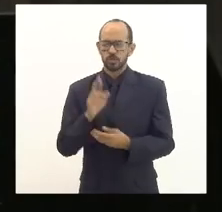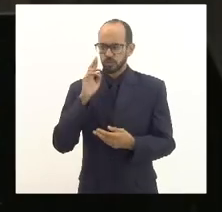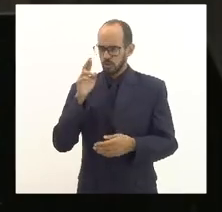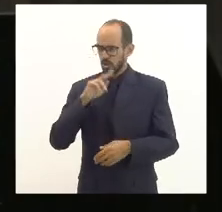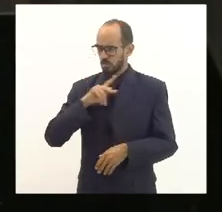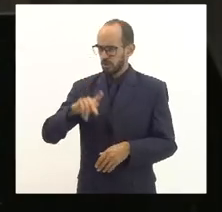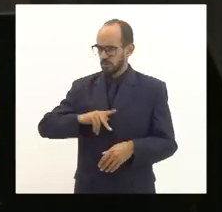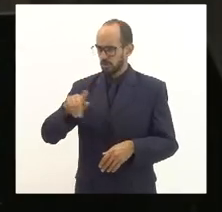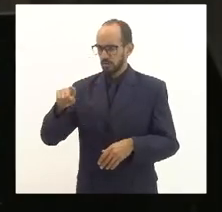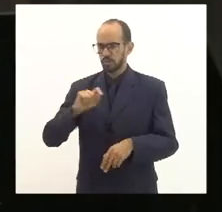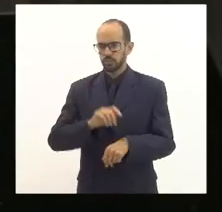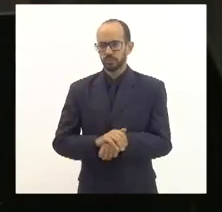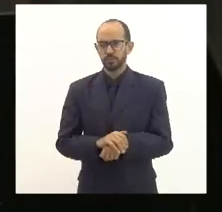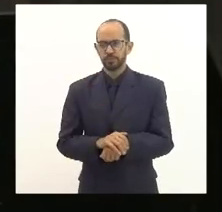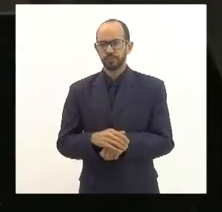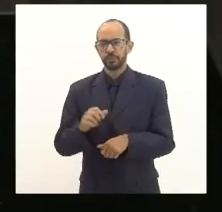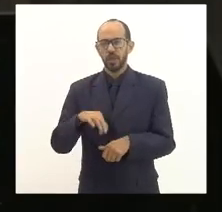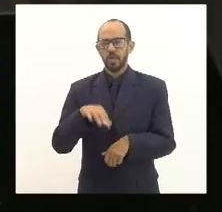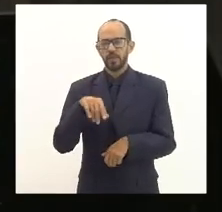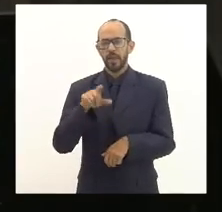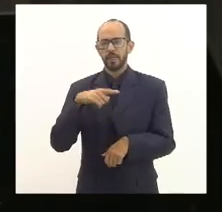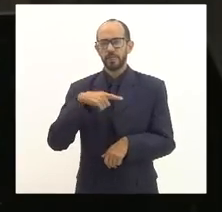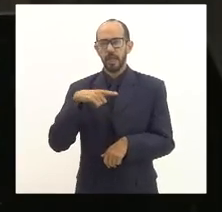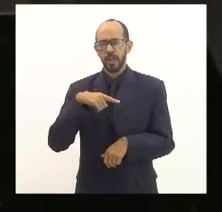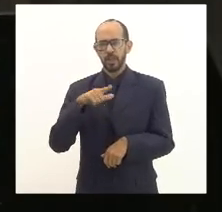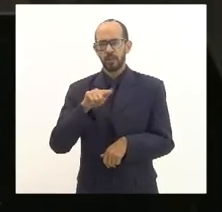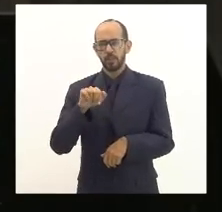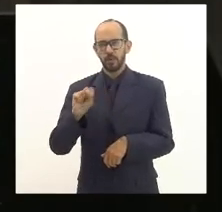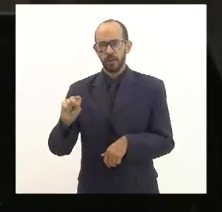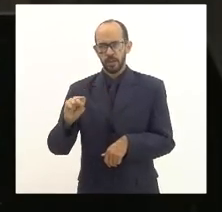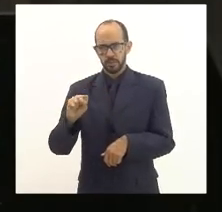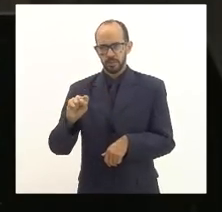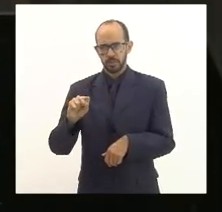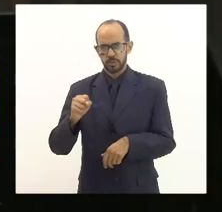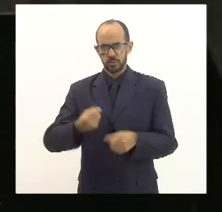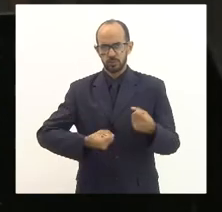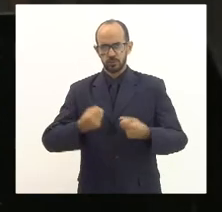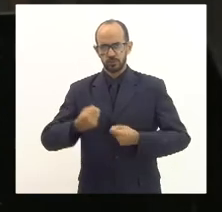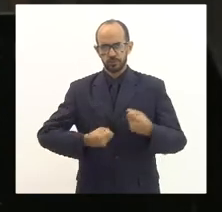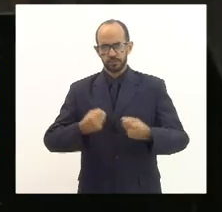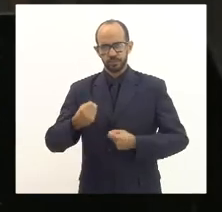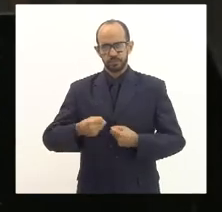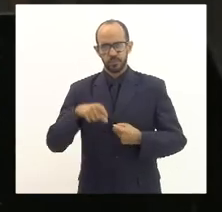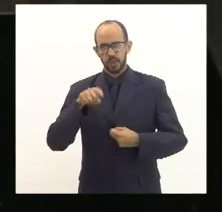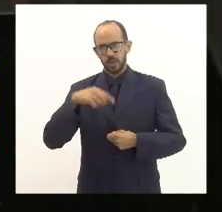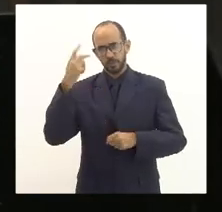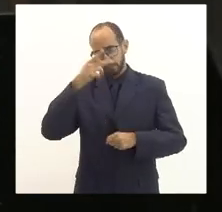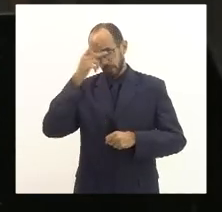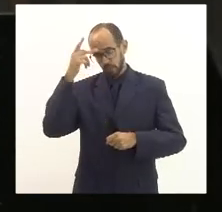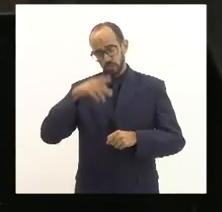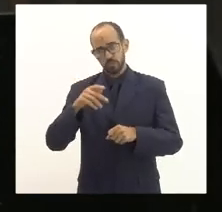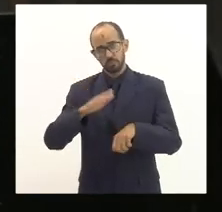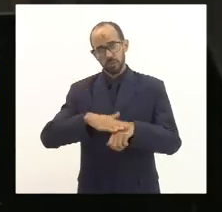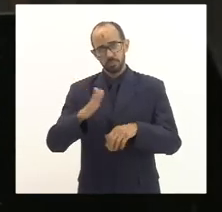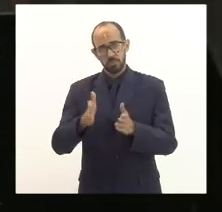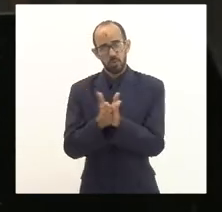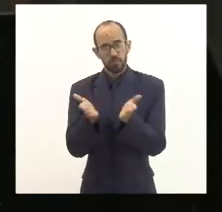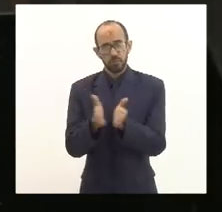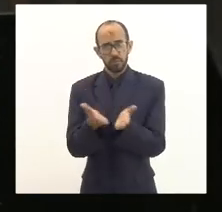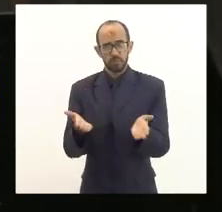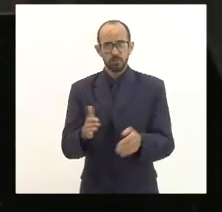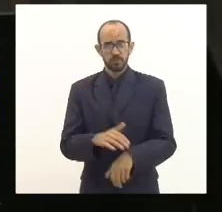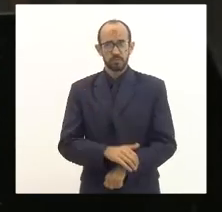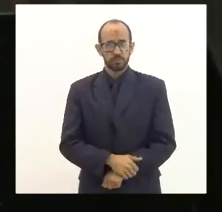presidente quem tem o gás veicular São pessoas que tem menos condições